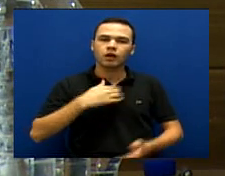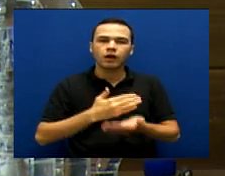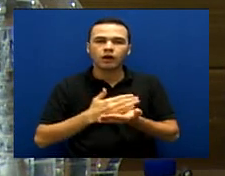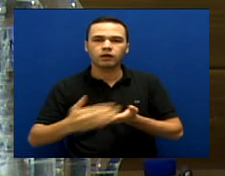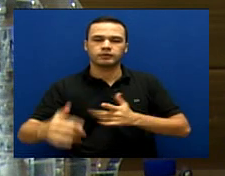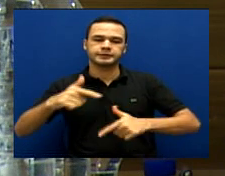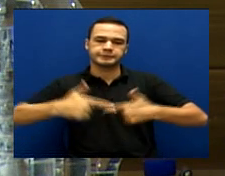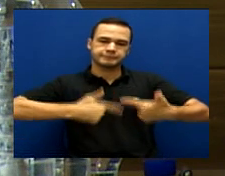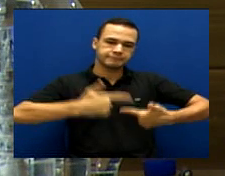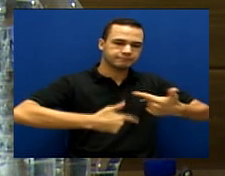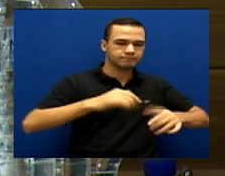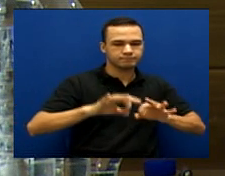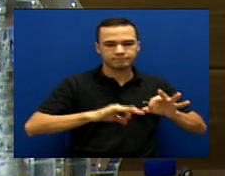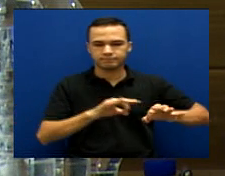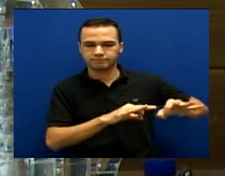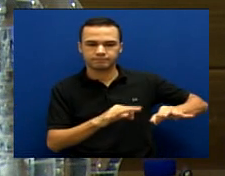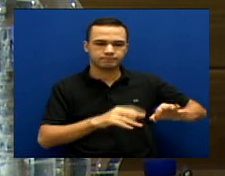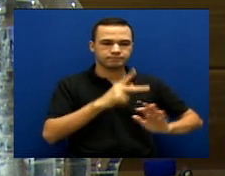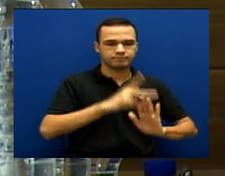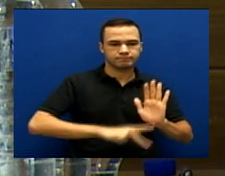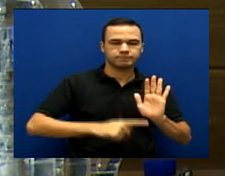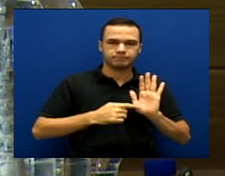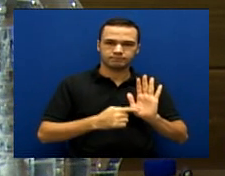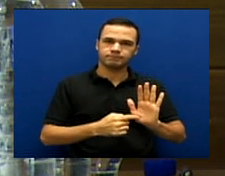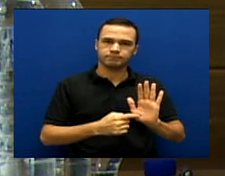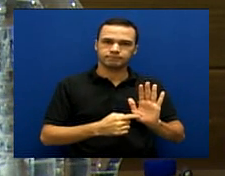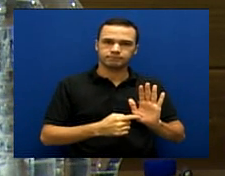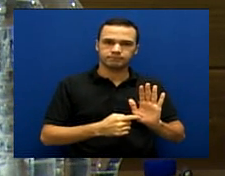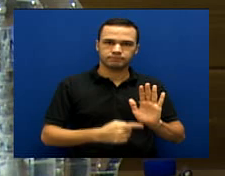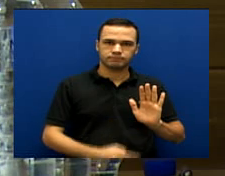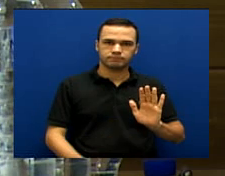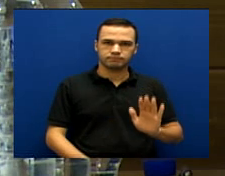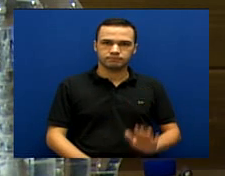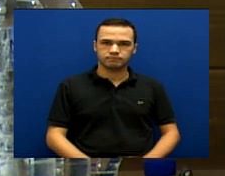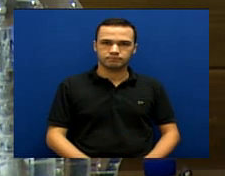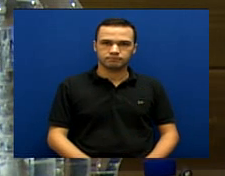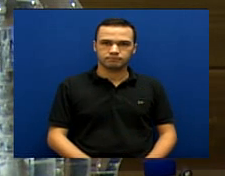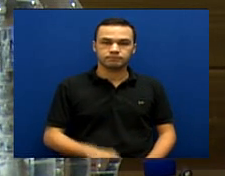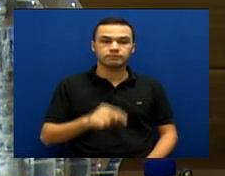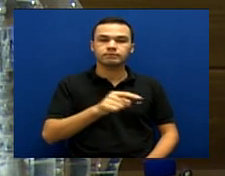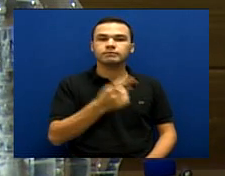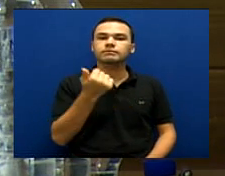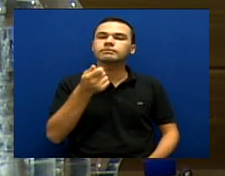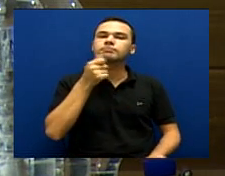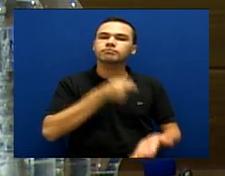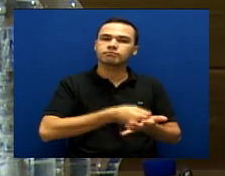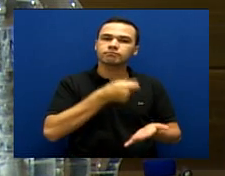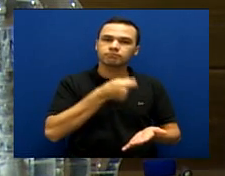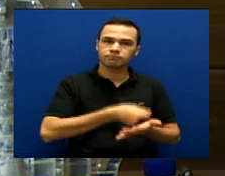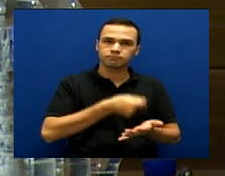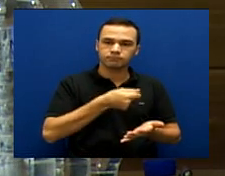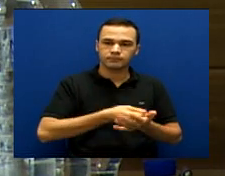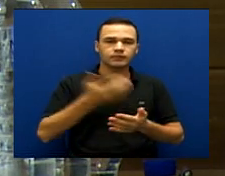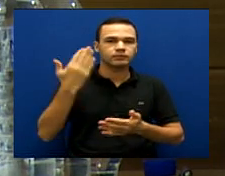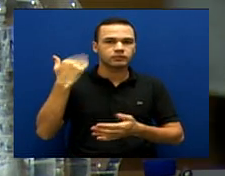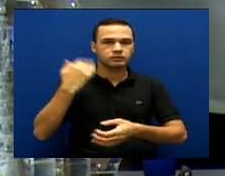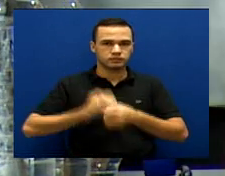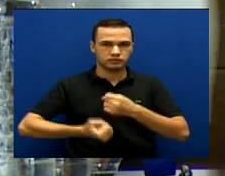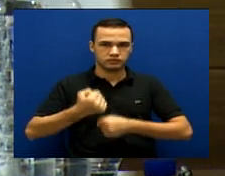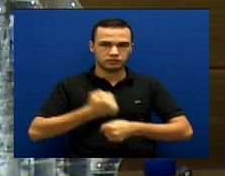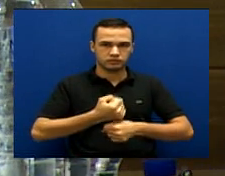nesse nesse nesse projeto as o os pagamentos foram feitos dentro do ano de